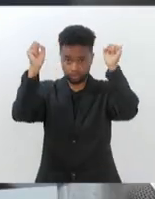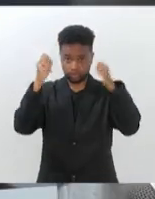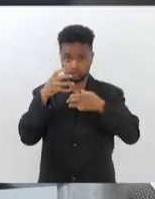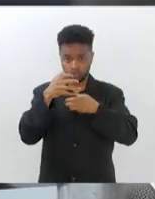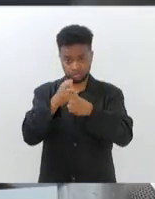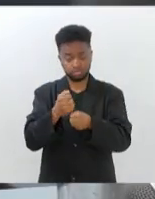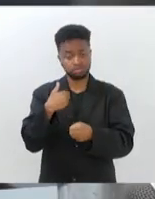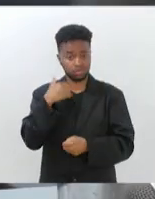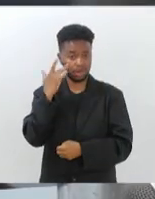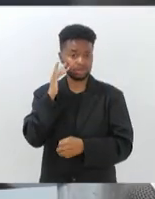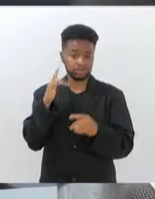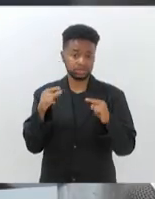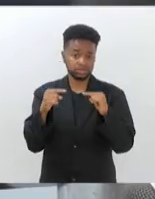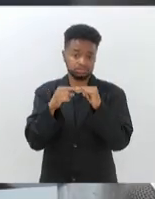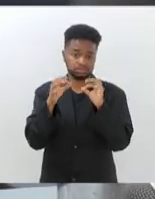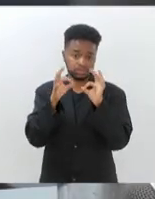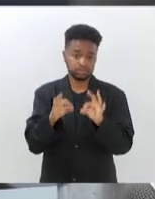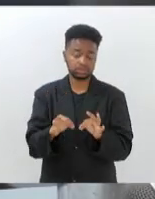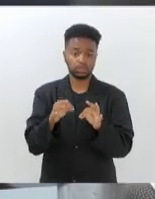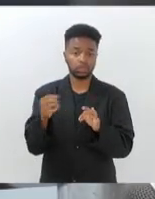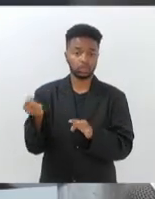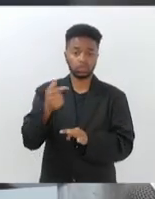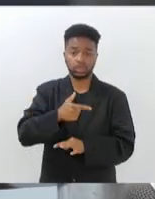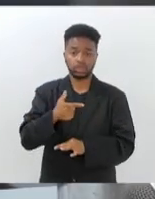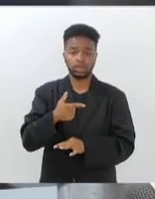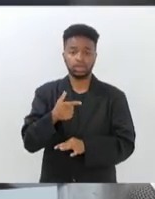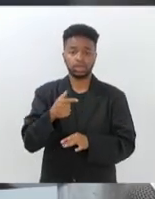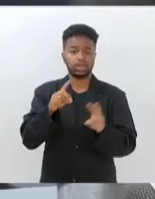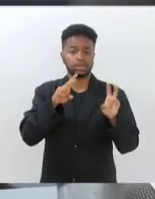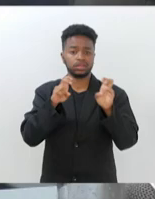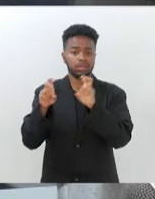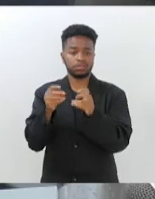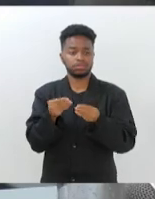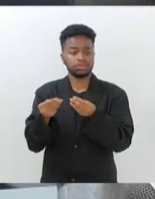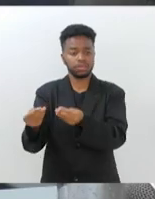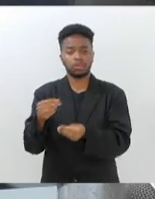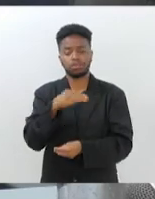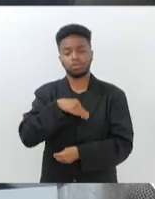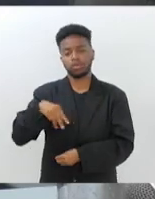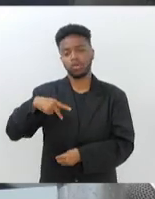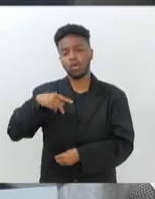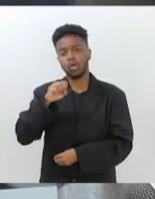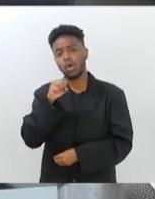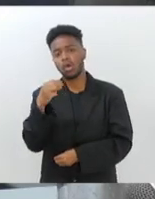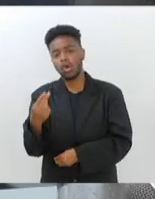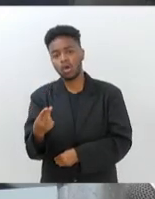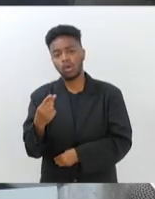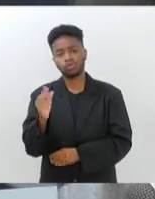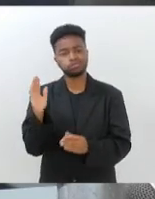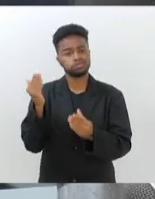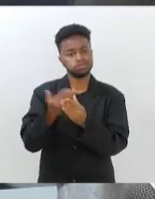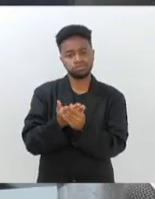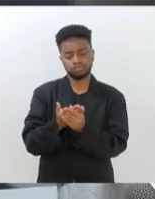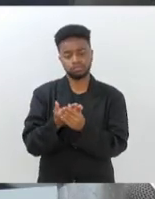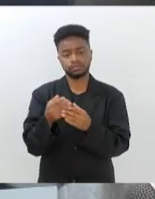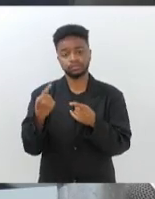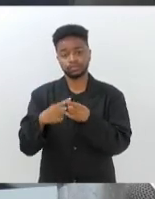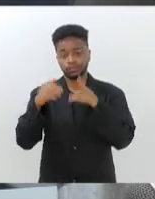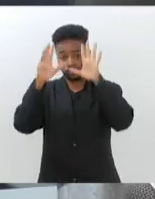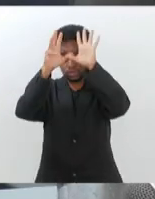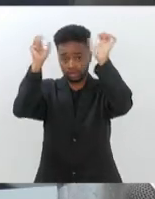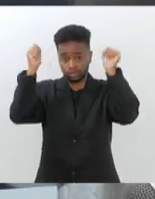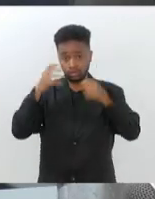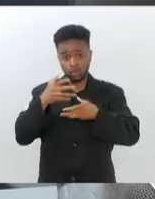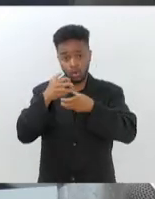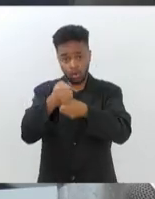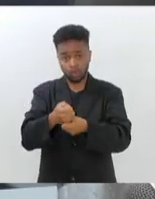apropriado muitas vezes do que submeter certas matérias ao Ministério Público ou mesmo judicializar Tribunal de Contas do Estado é